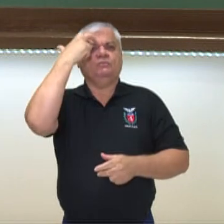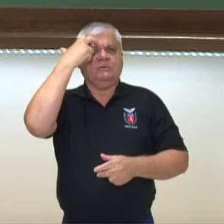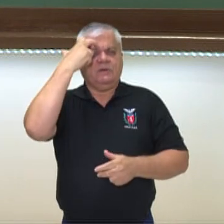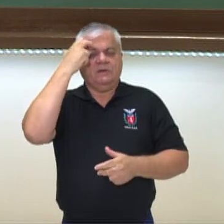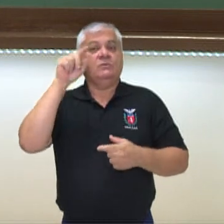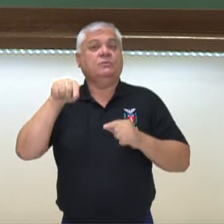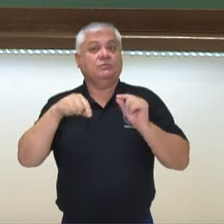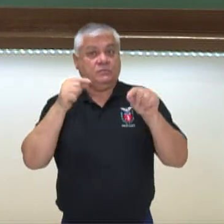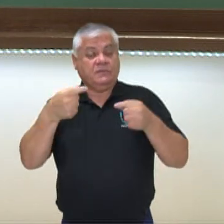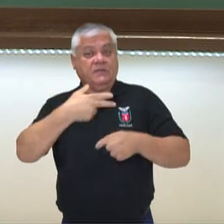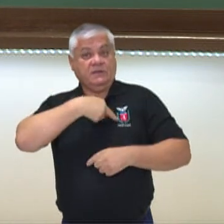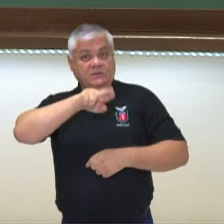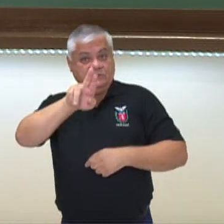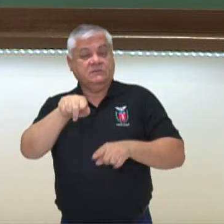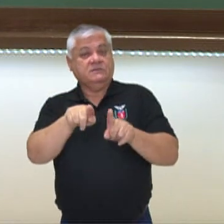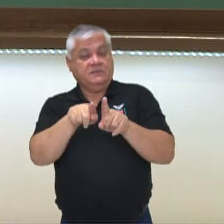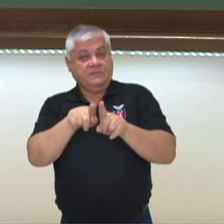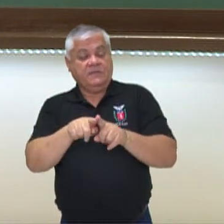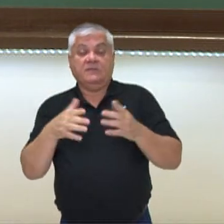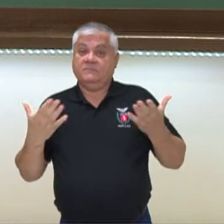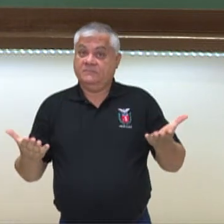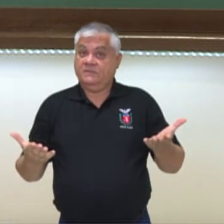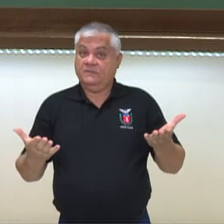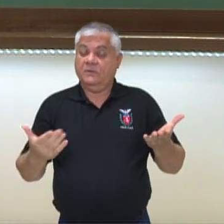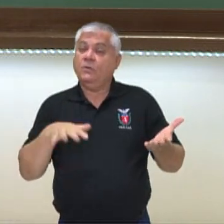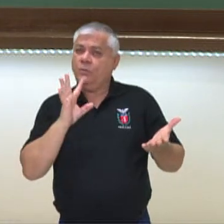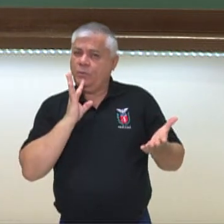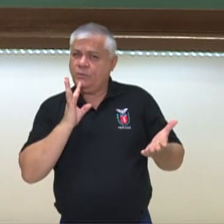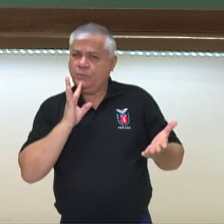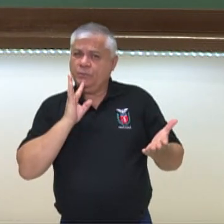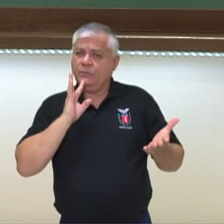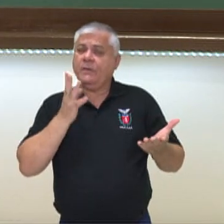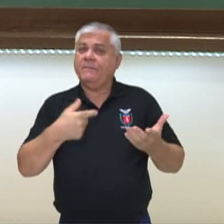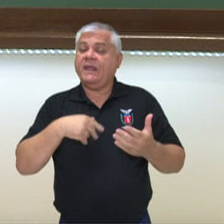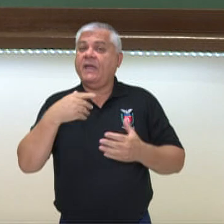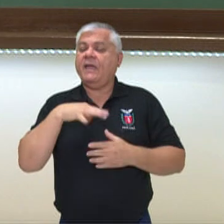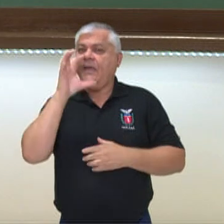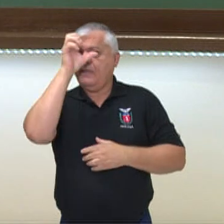cultural e religiosa. Afinal de contas, conhecer para